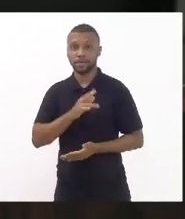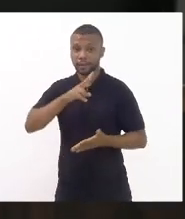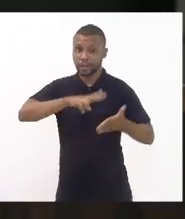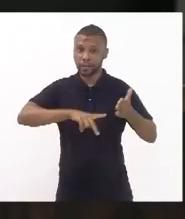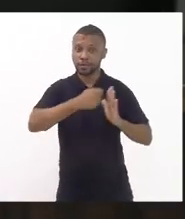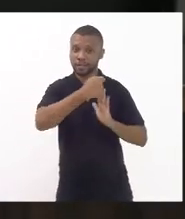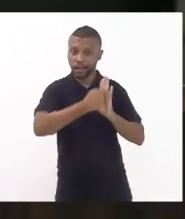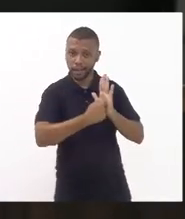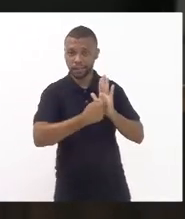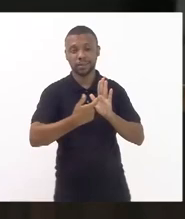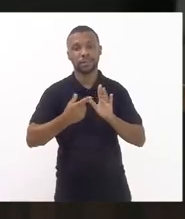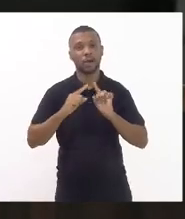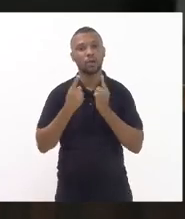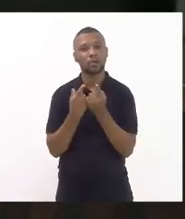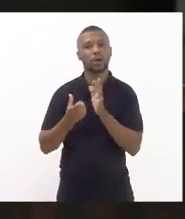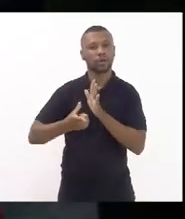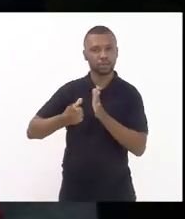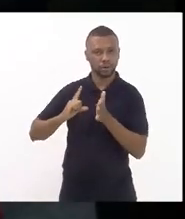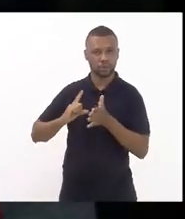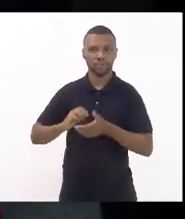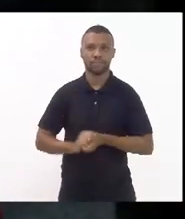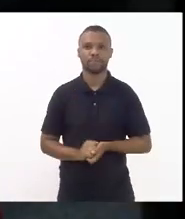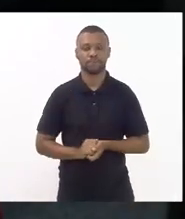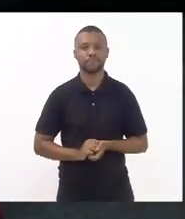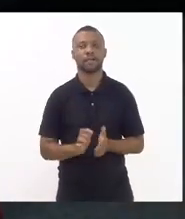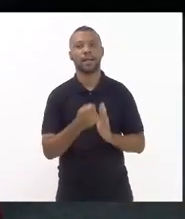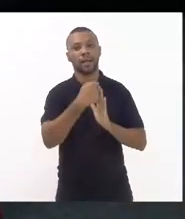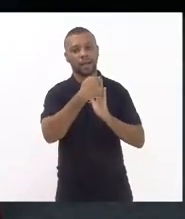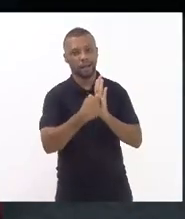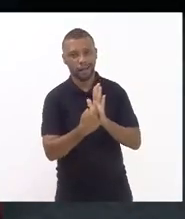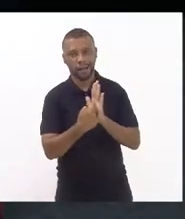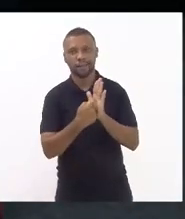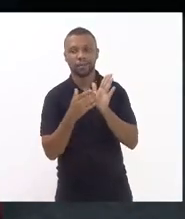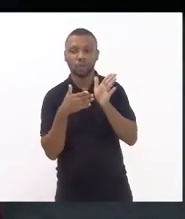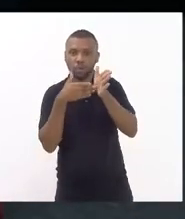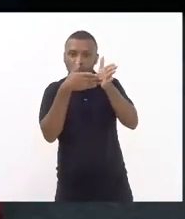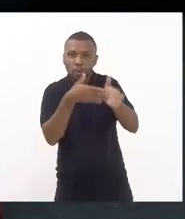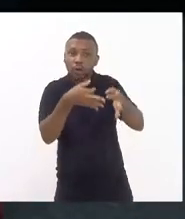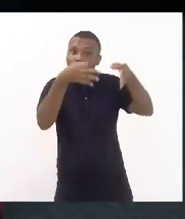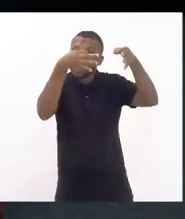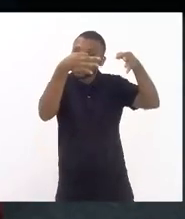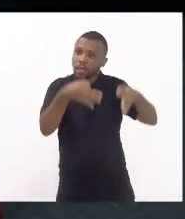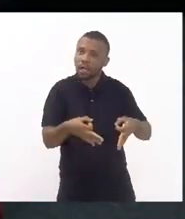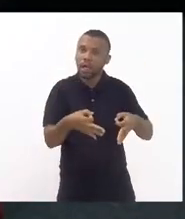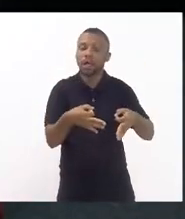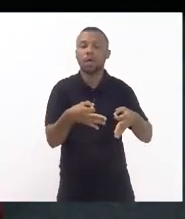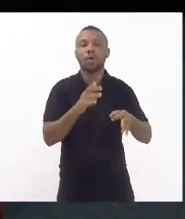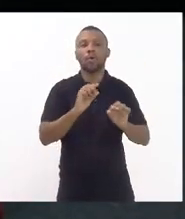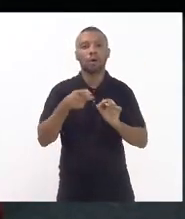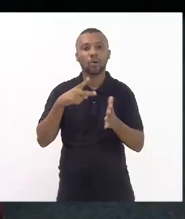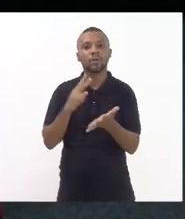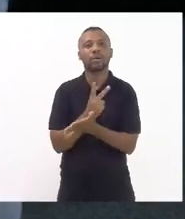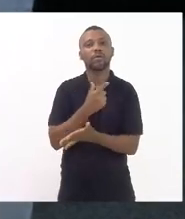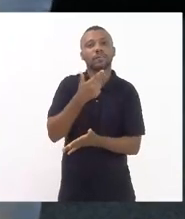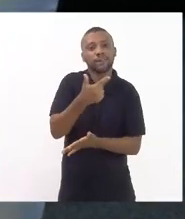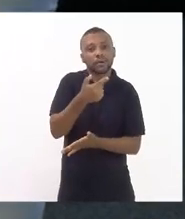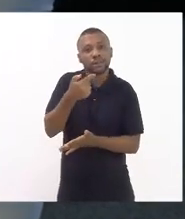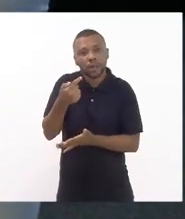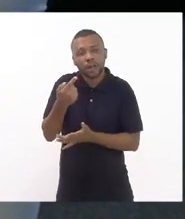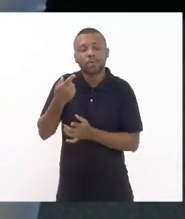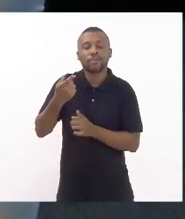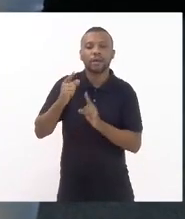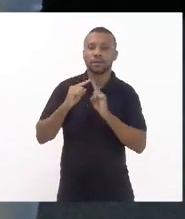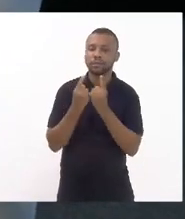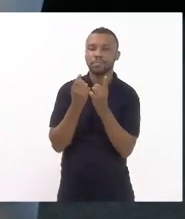leitura da ata da sessão anterior. A ata reflete com exatidão o ocorrido na 27ª